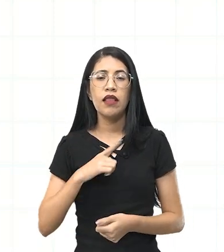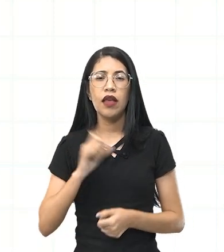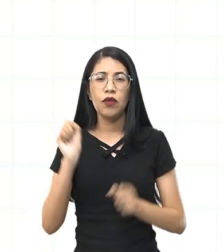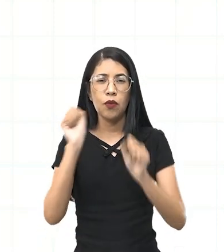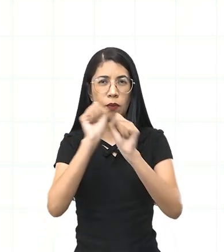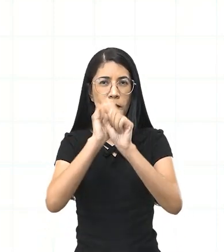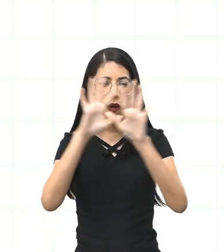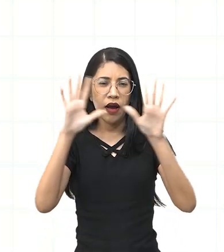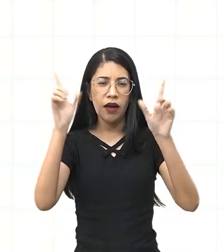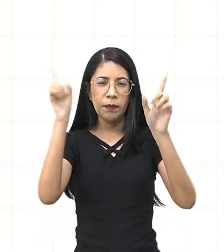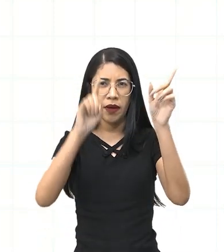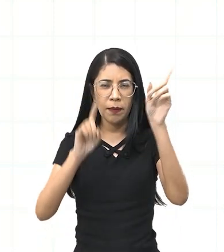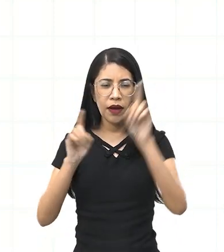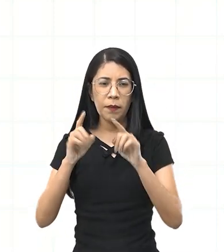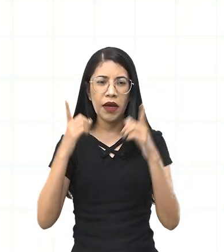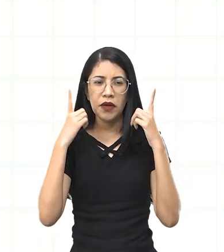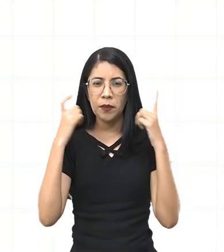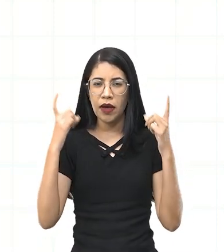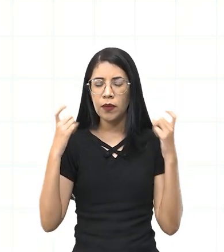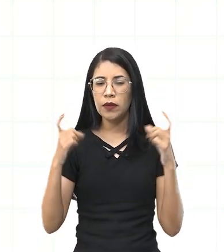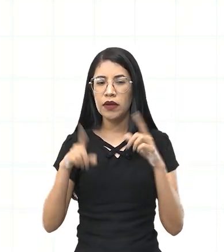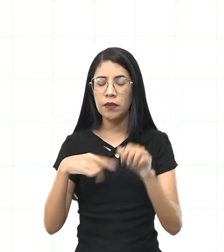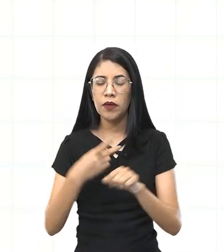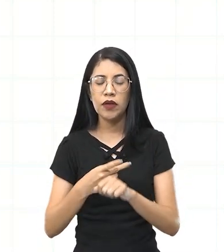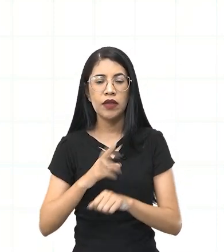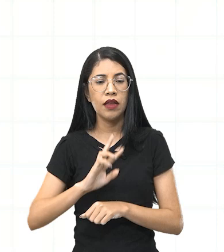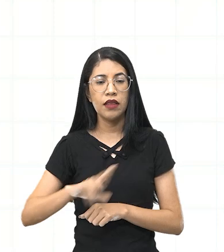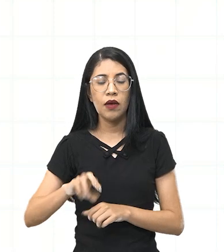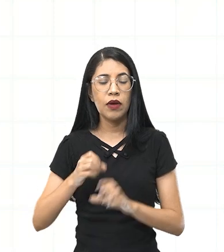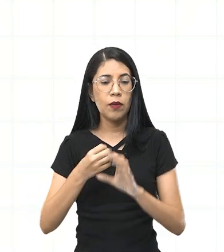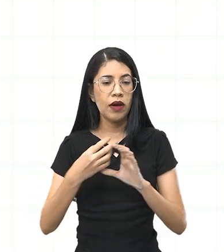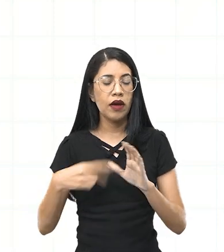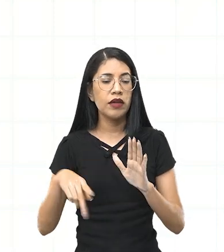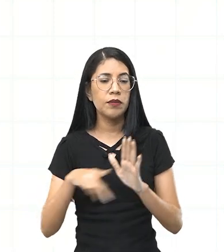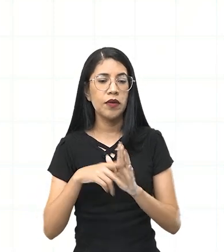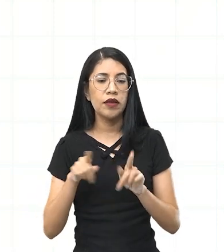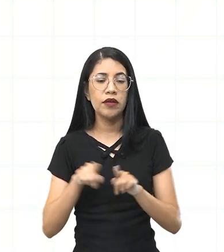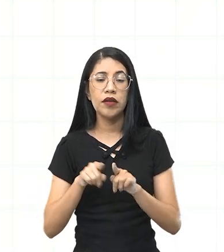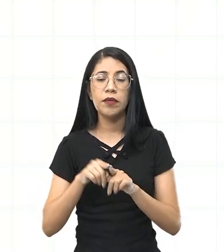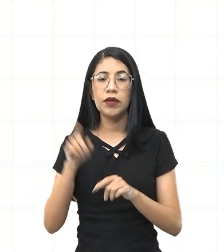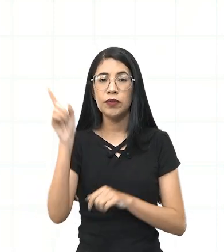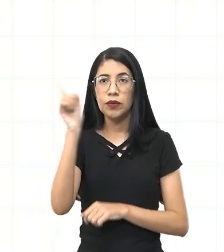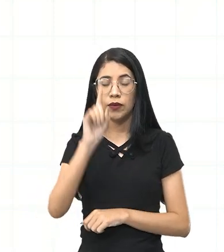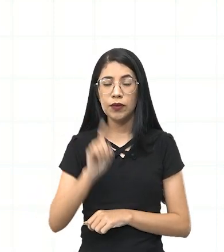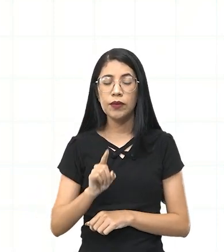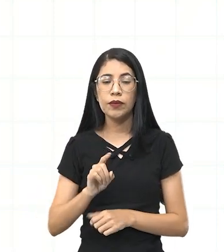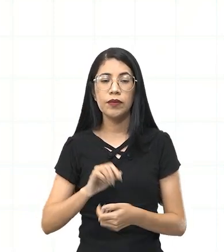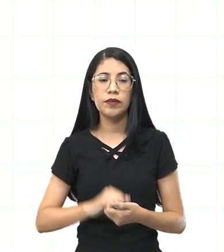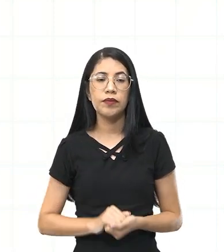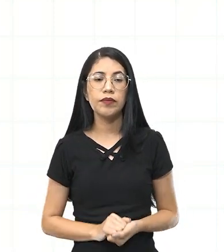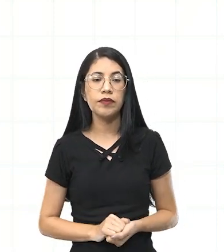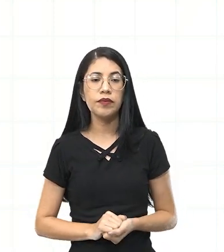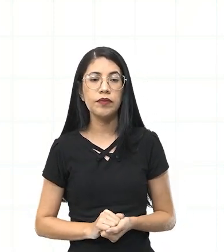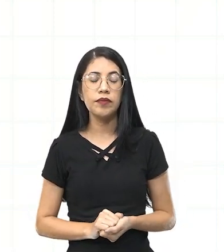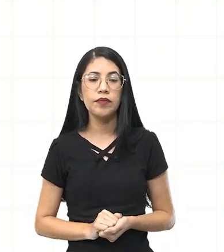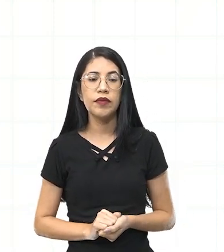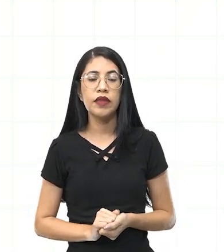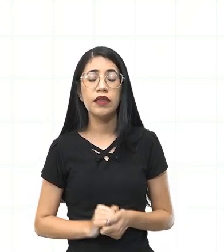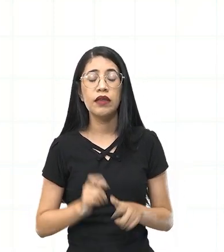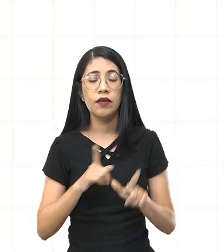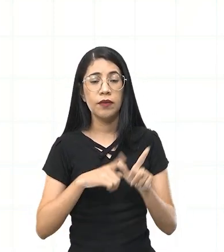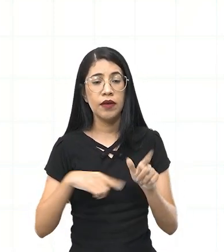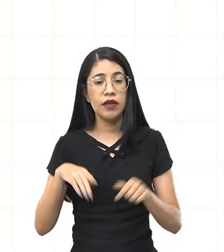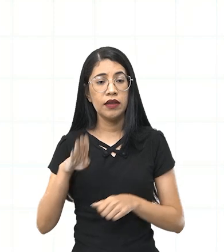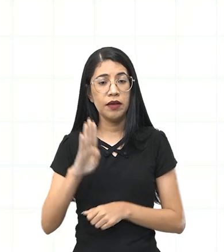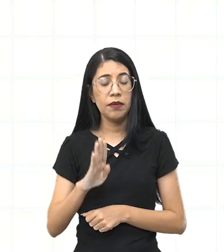barulho? Também não, é só uma outra característica do nosso raio, né? Aí características científicas. Sobrou então a